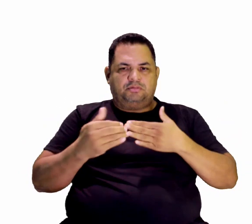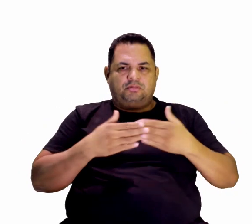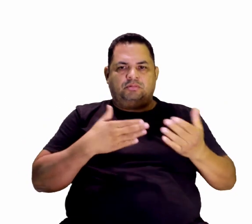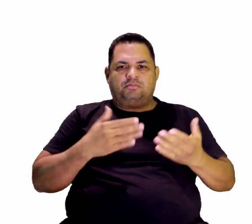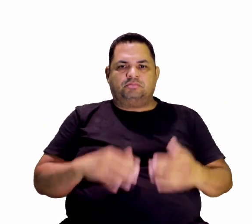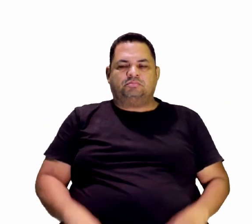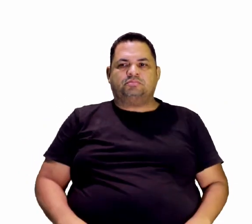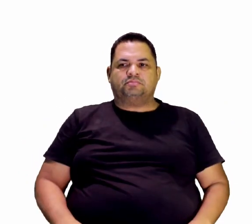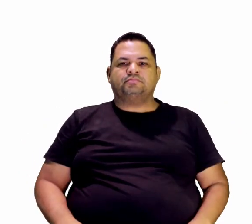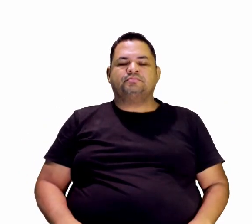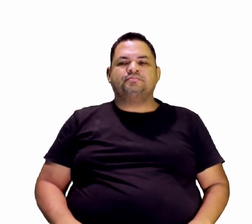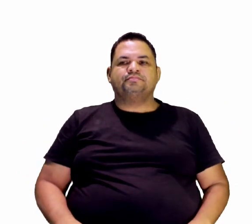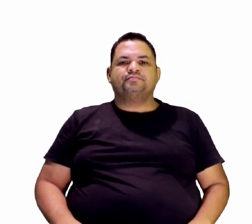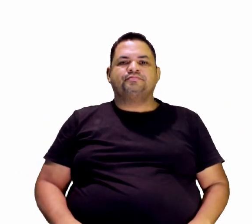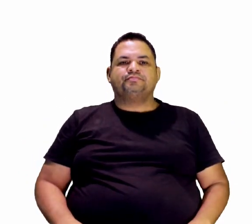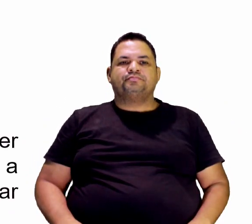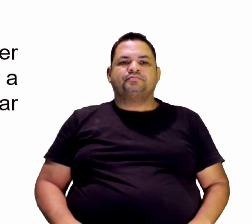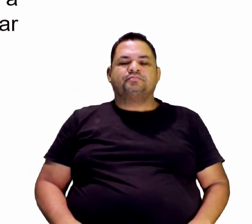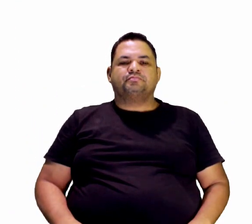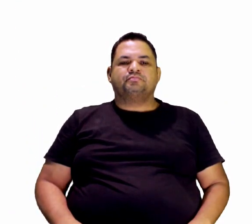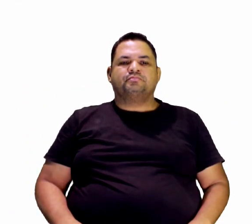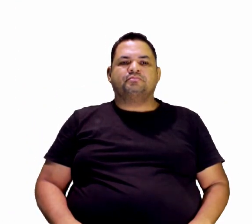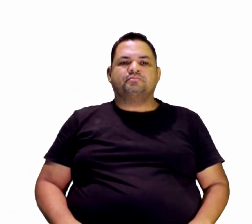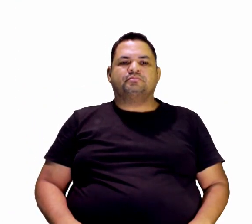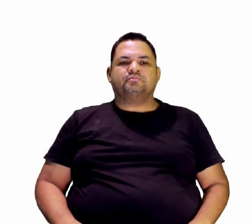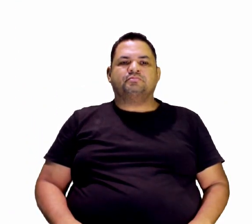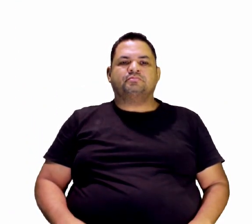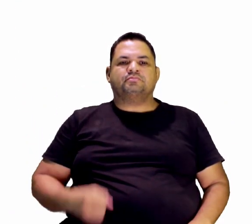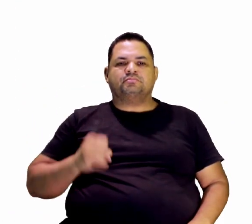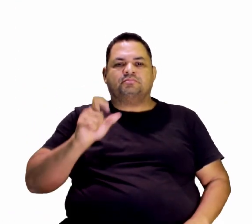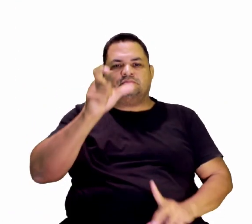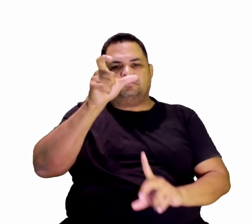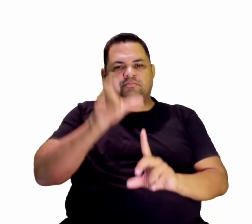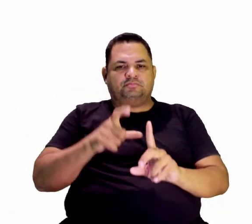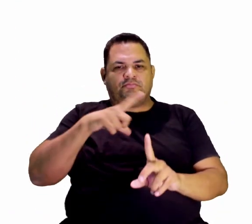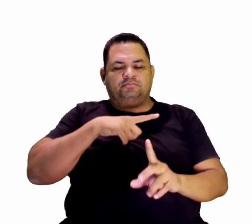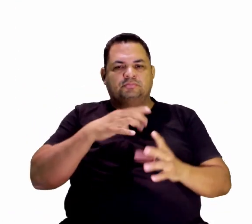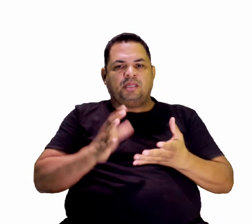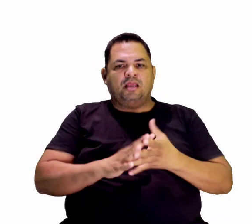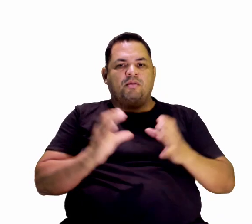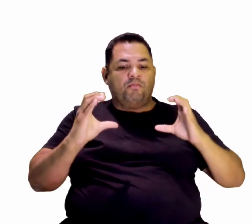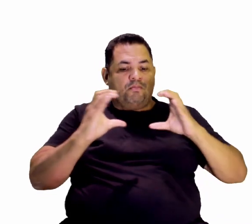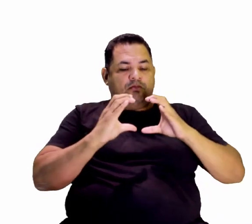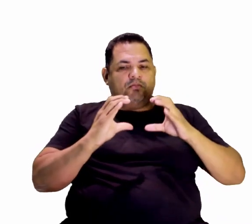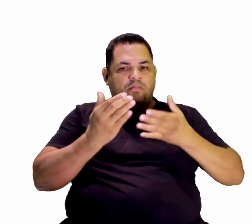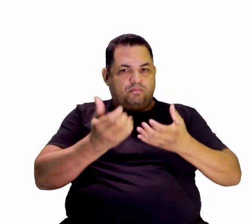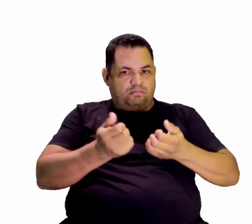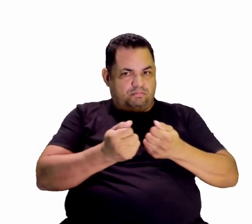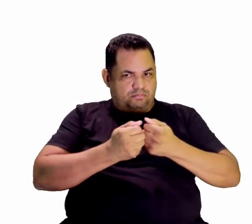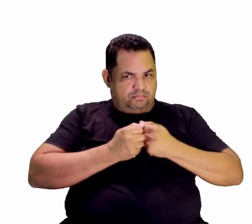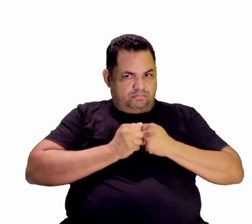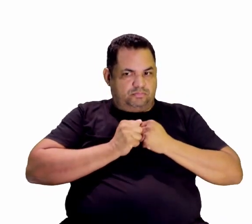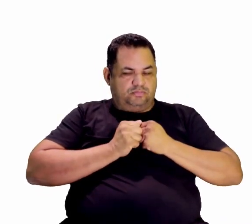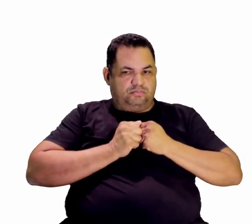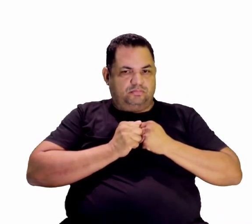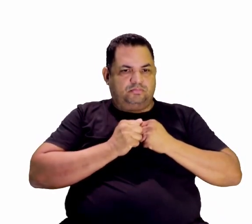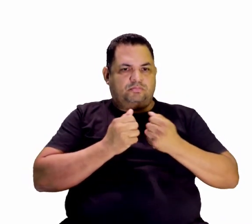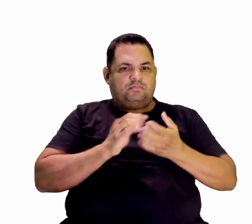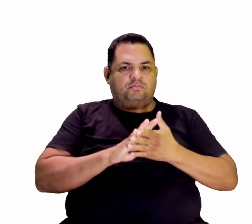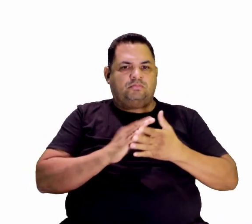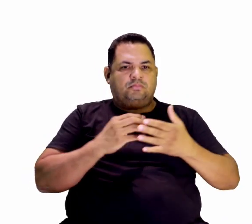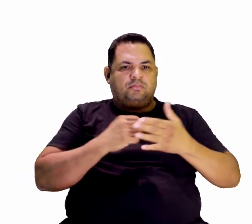linha, certo? Outra coisa, se o jogador atirar a bola para o adversário com o intuito de fazer com que